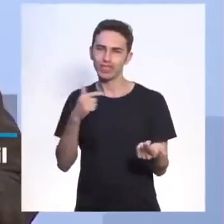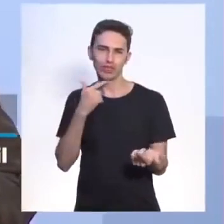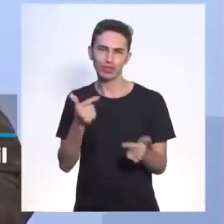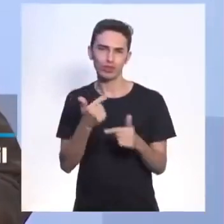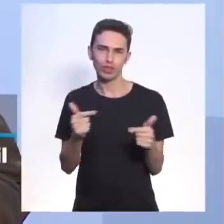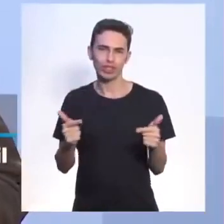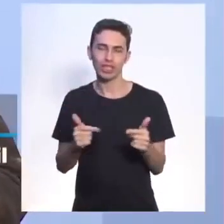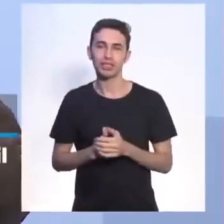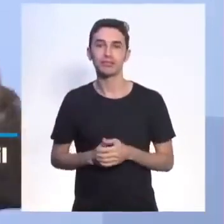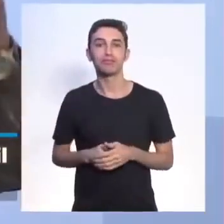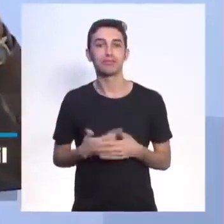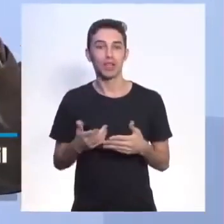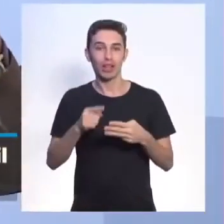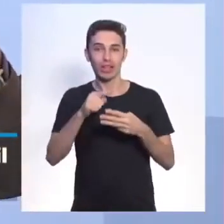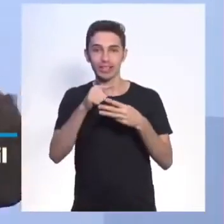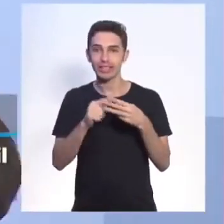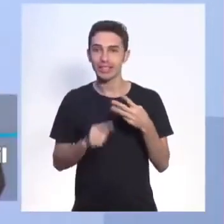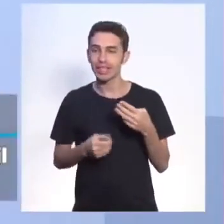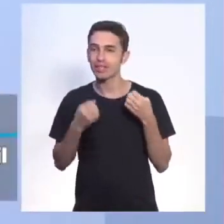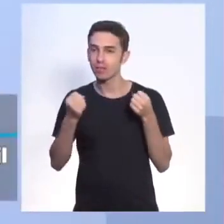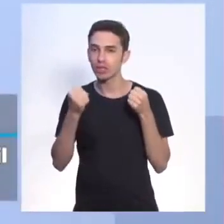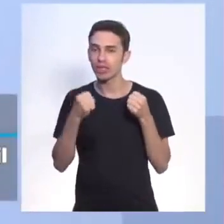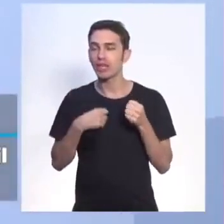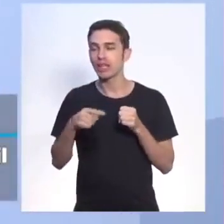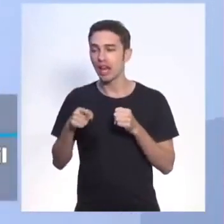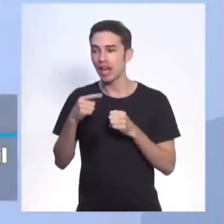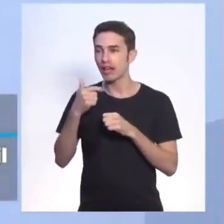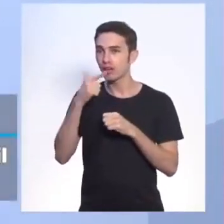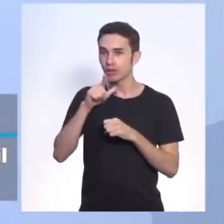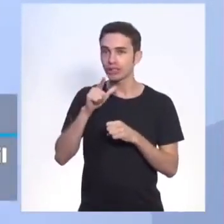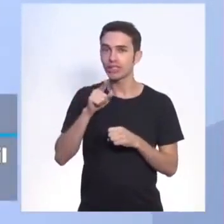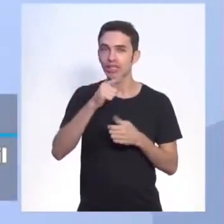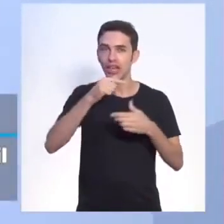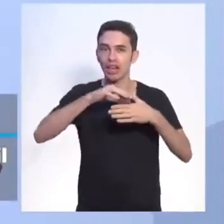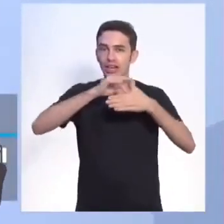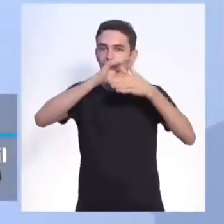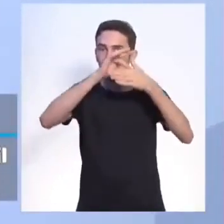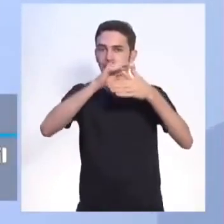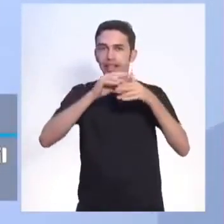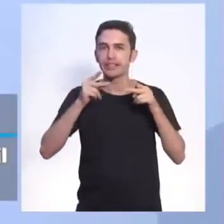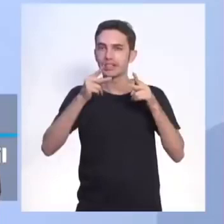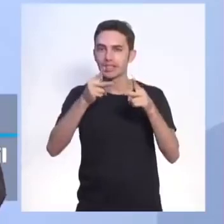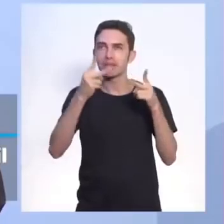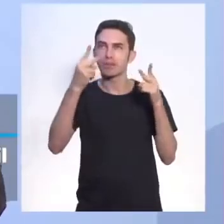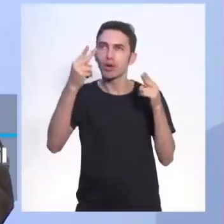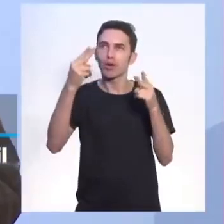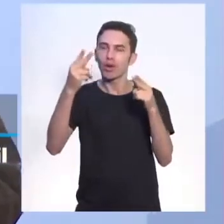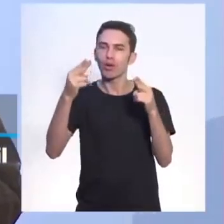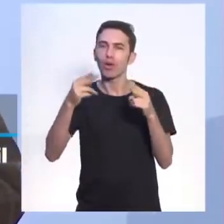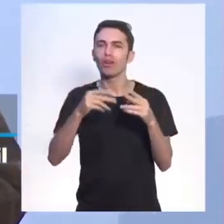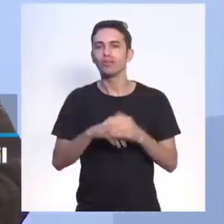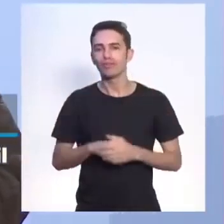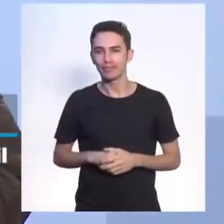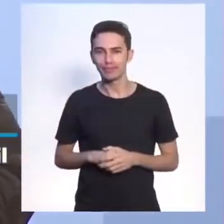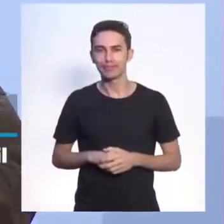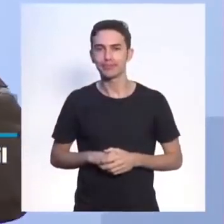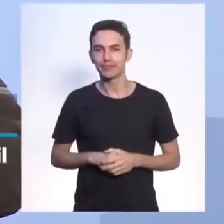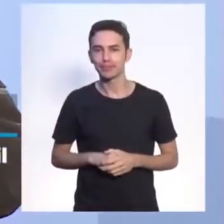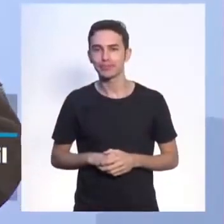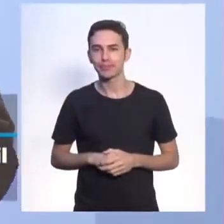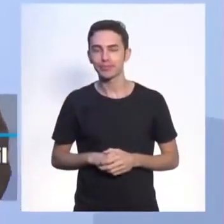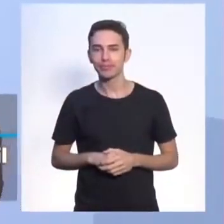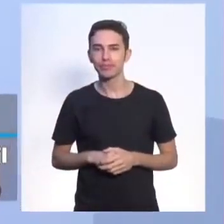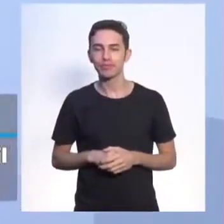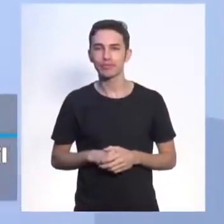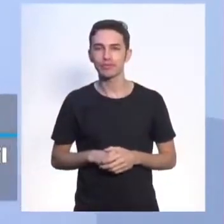poder aqueles lá em cima se manterem no poder, né? Haviam essas relações de poder dentro